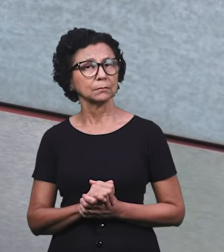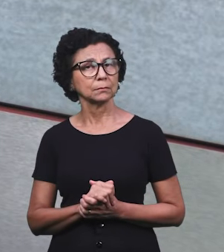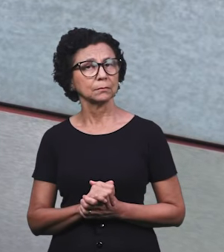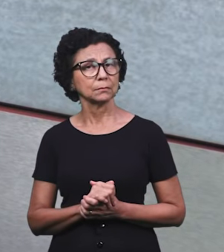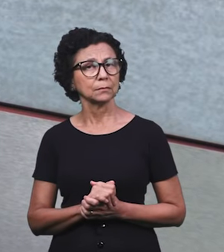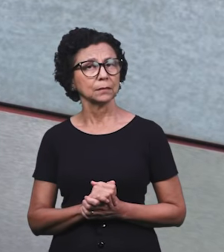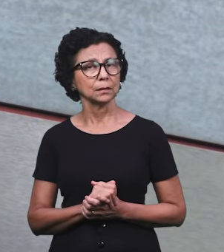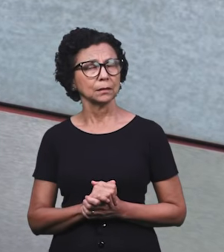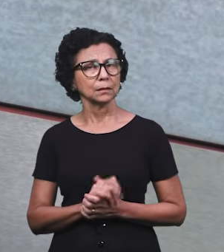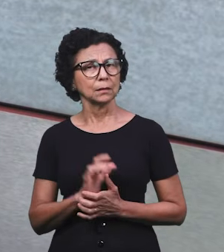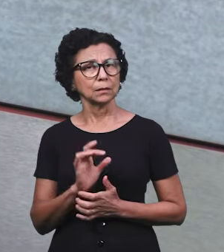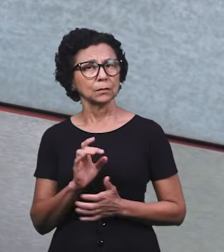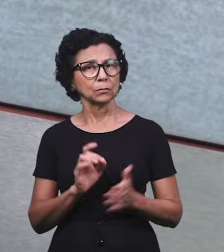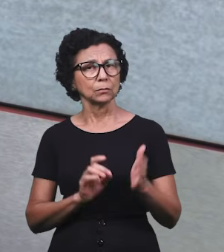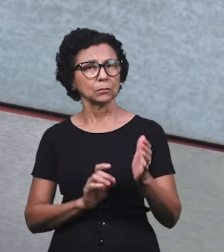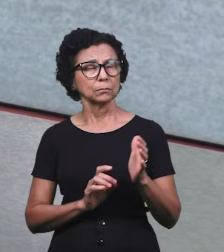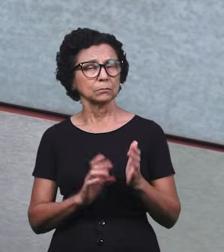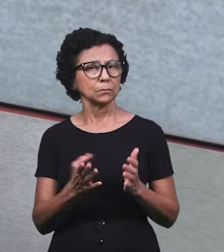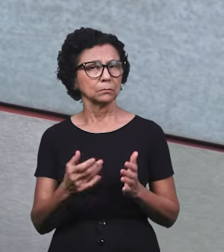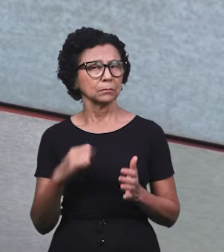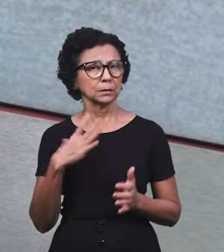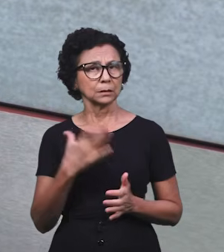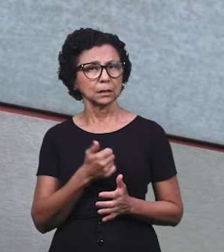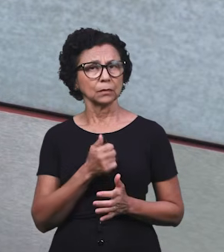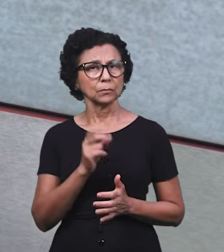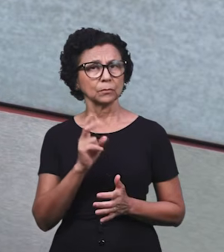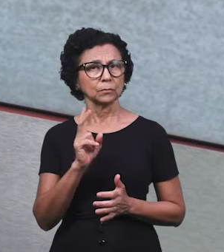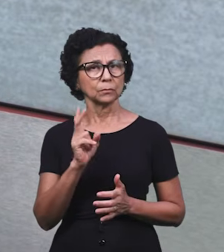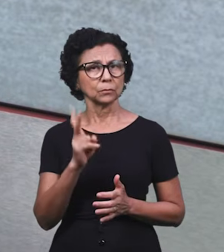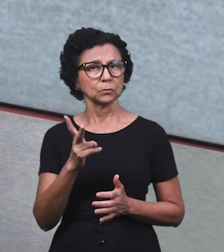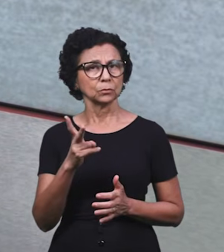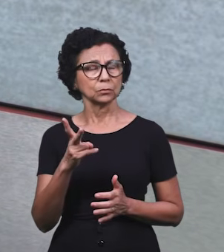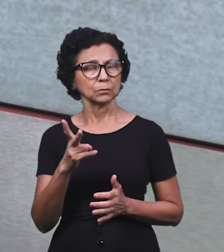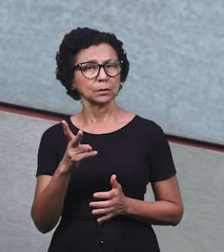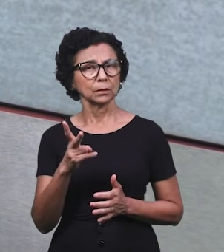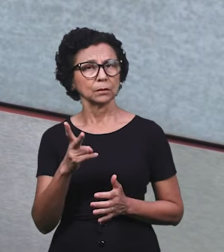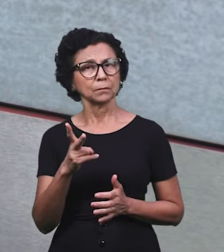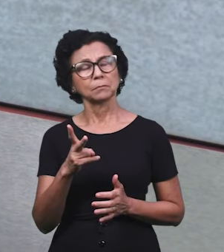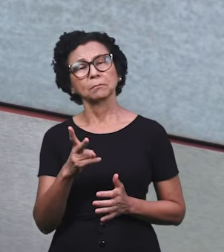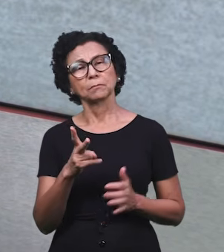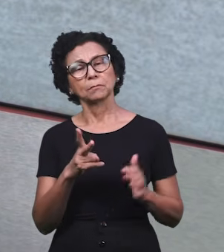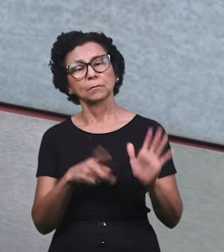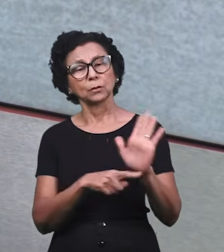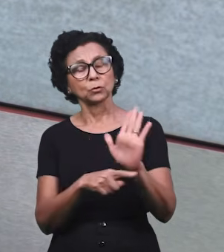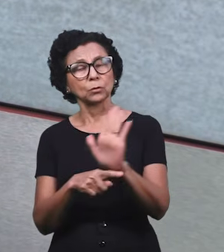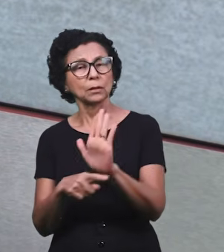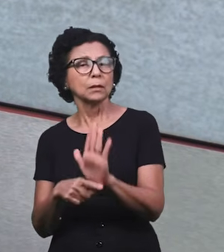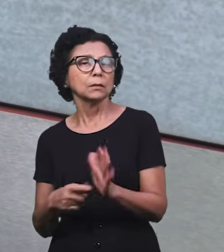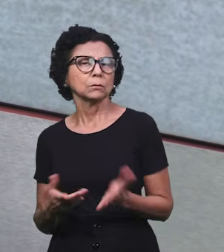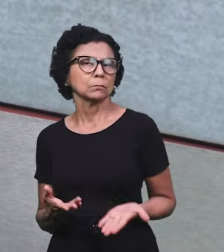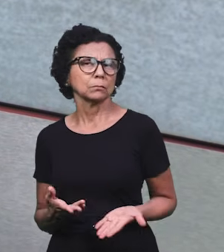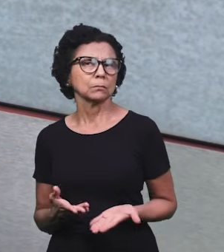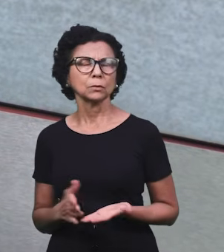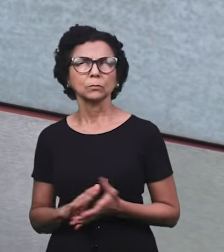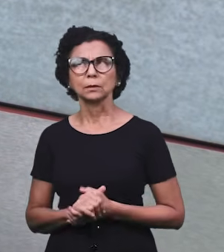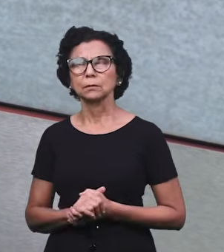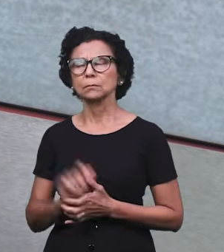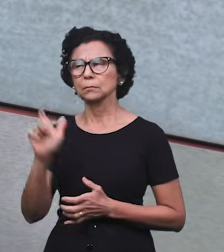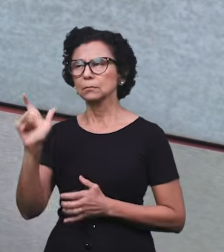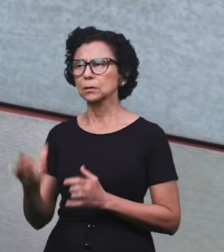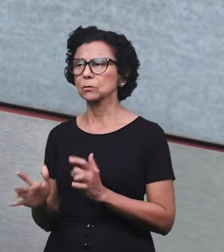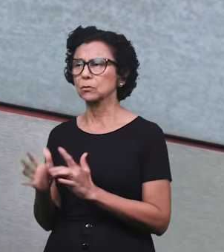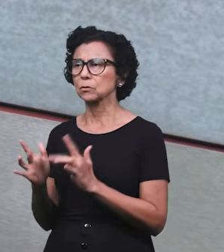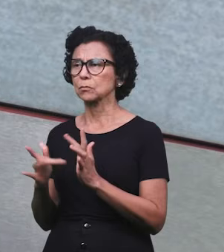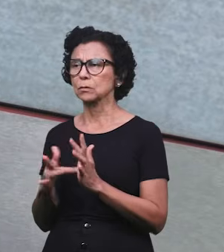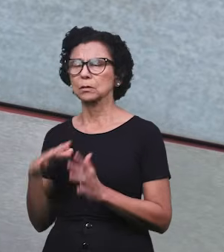continuar fazendo para serem salvas? Vamos fazer outra pergunta? Afinal, o que é então salvação em Jesus